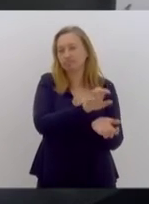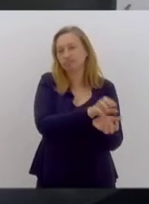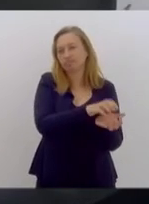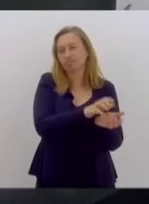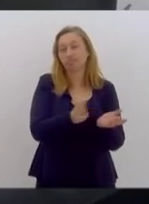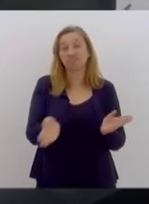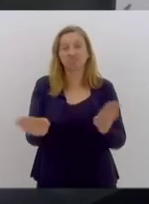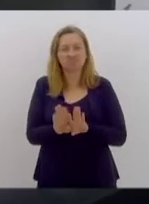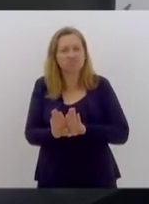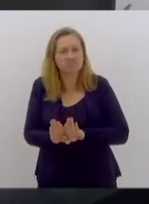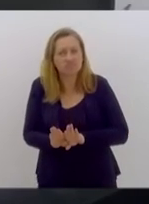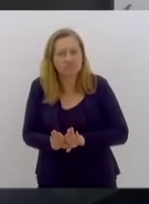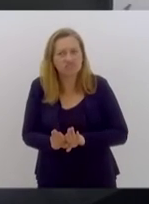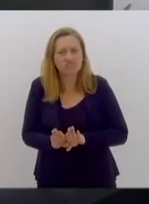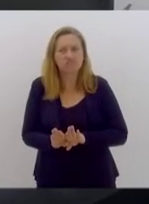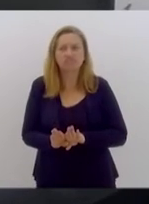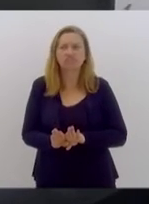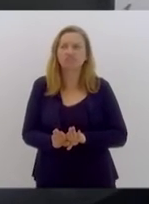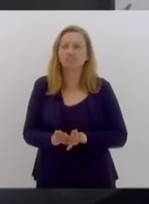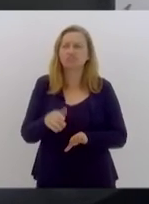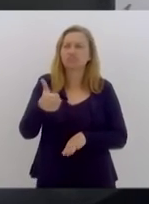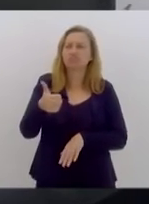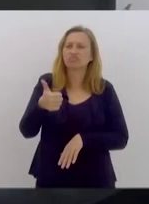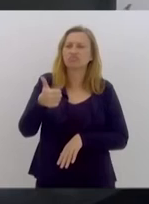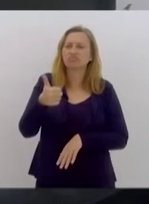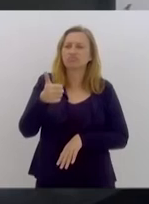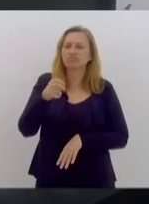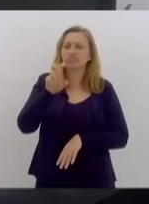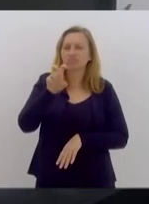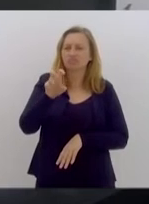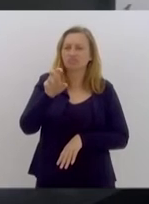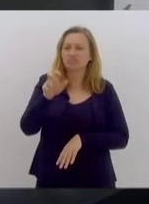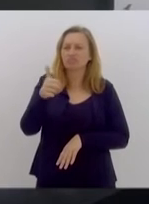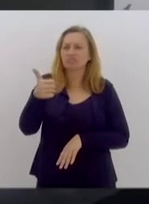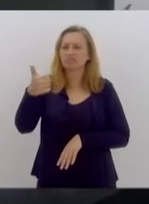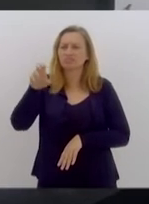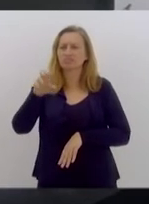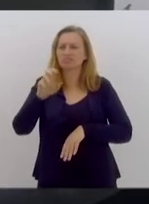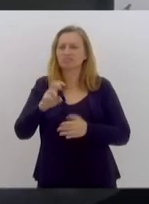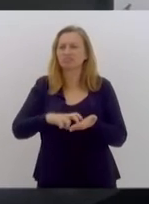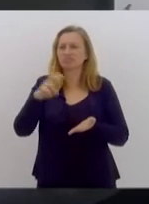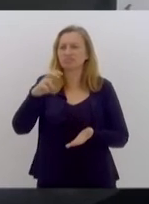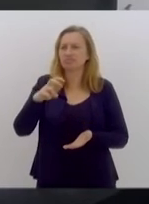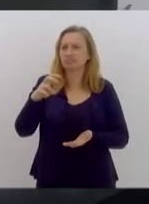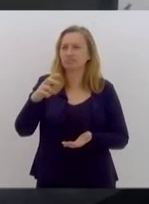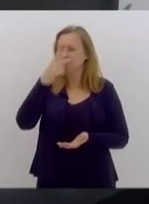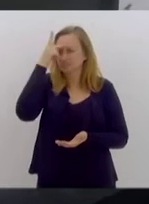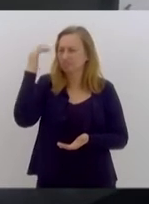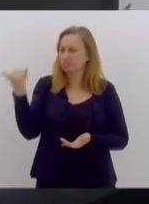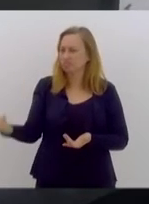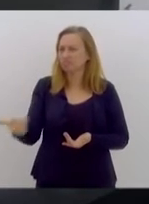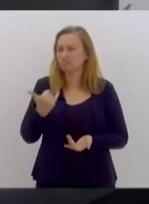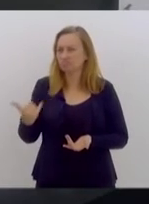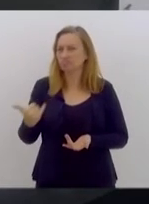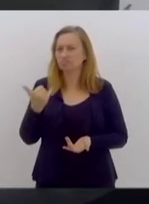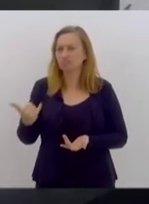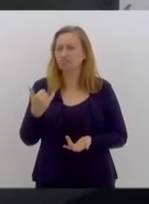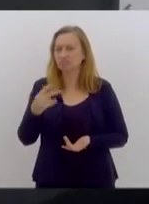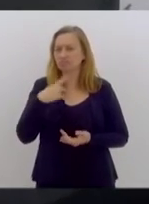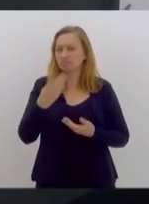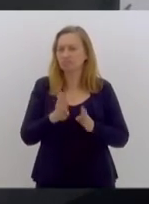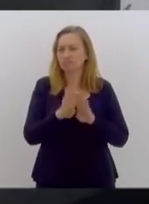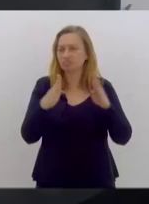fechada focar os 5:15 da manhã todo mundo me ligando fecharam a estação de Santa Cruz foi aberto às 15:45